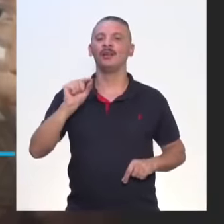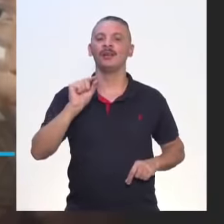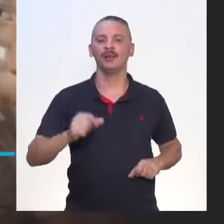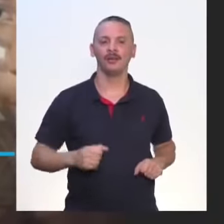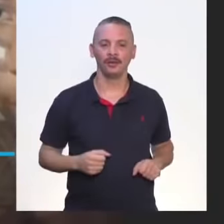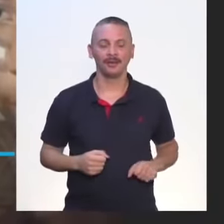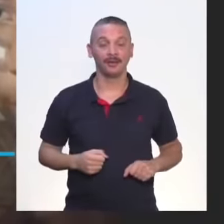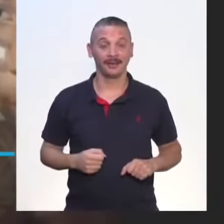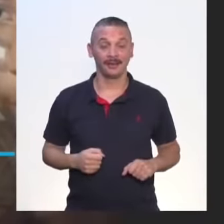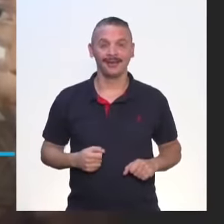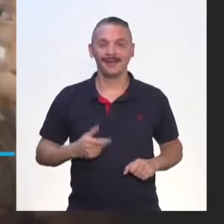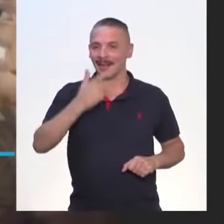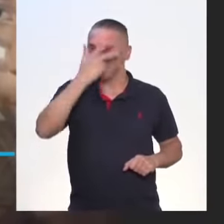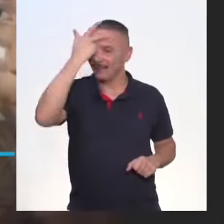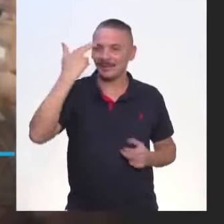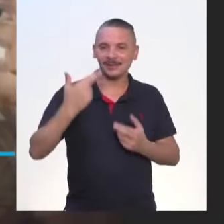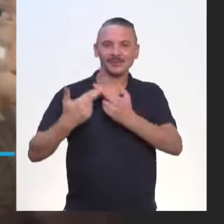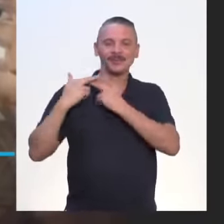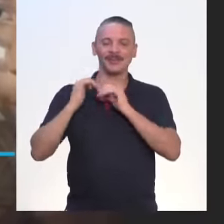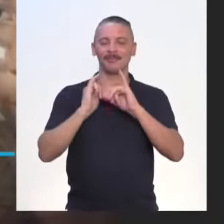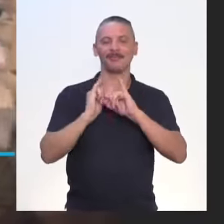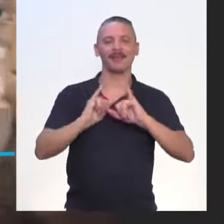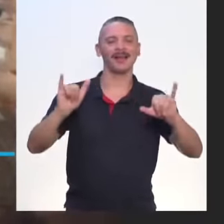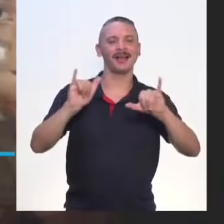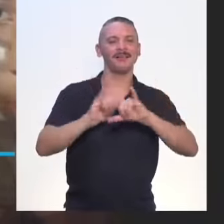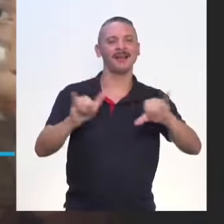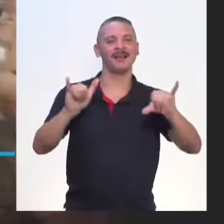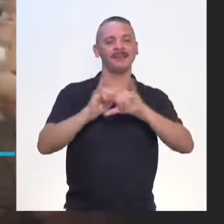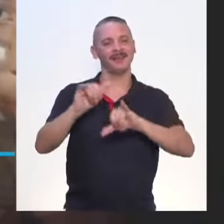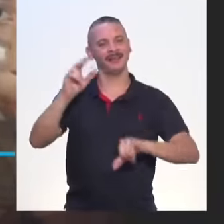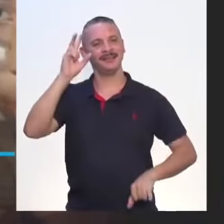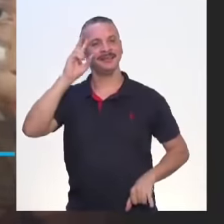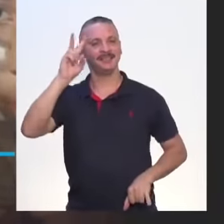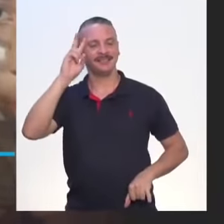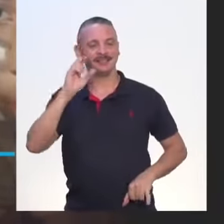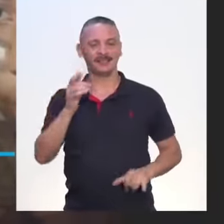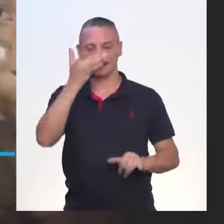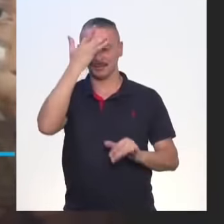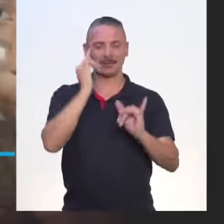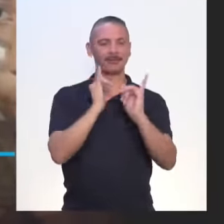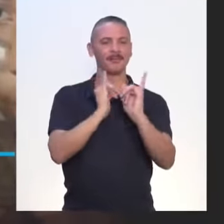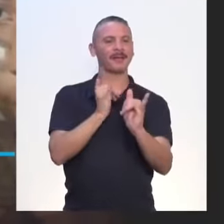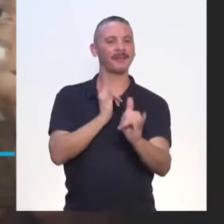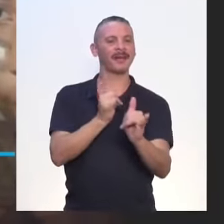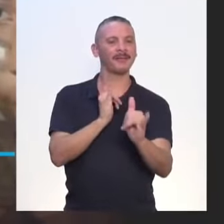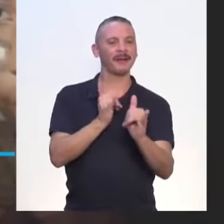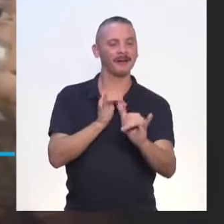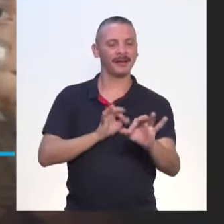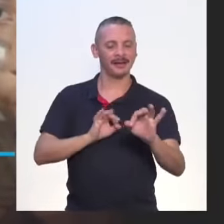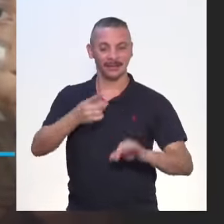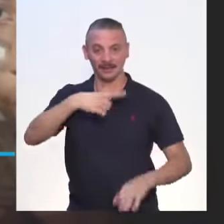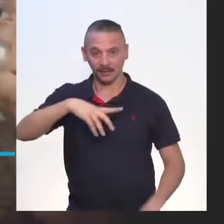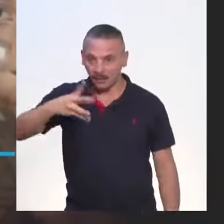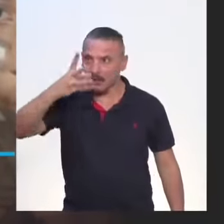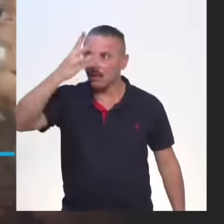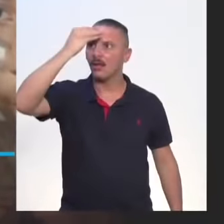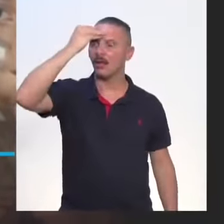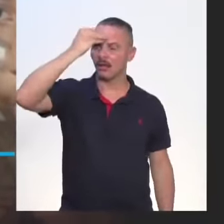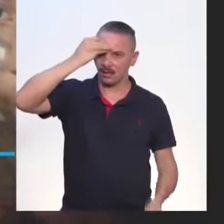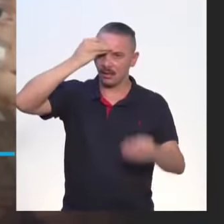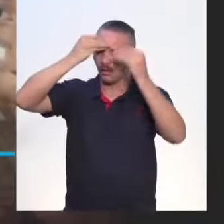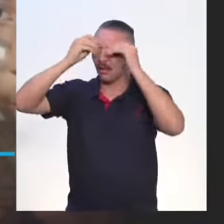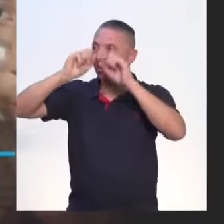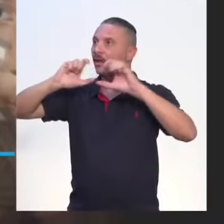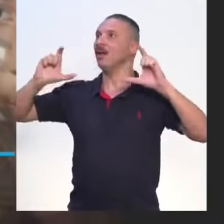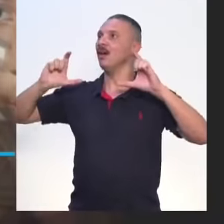é o contador de histórias, né? Que é também aquele que vai não deixar que a gente esqueça, né,